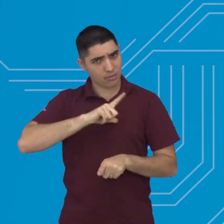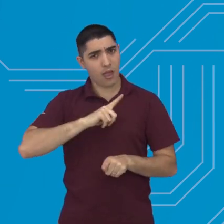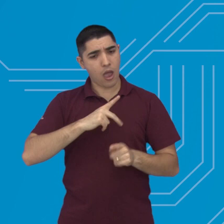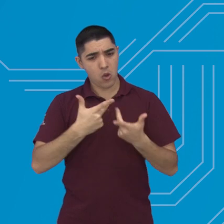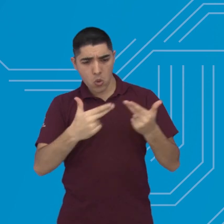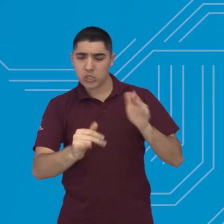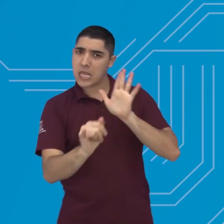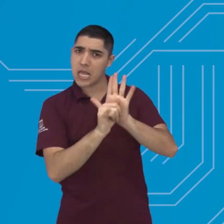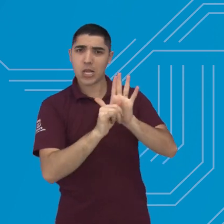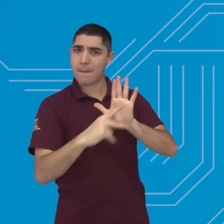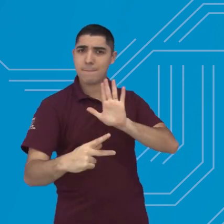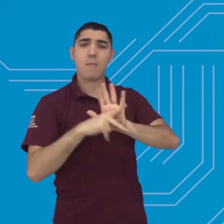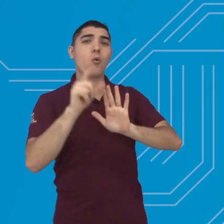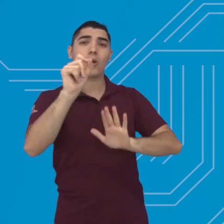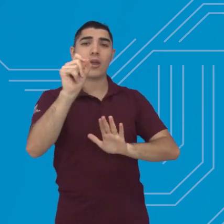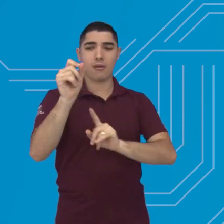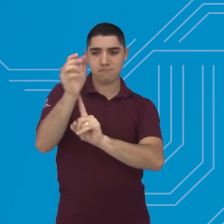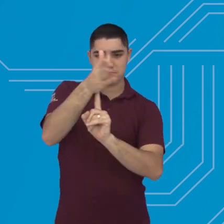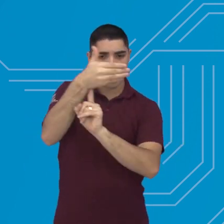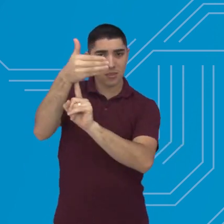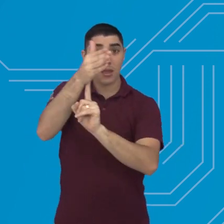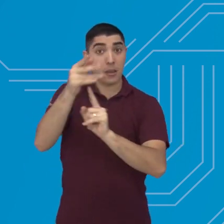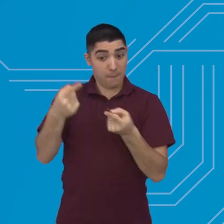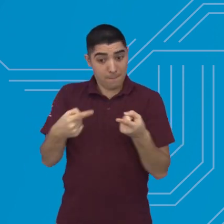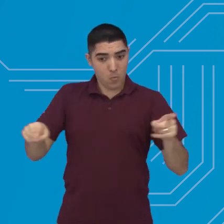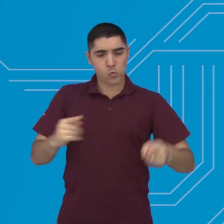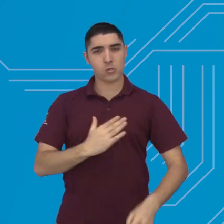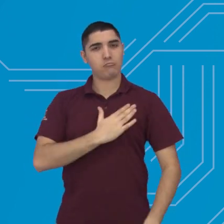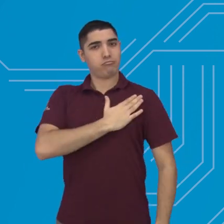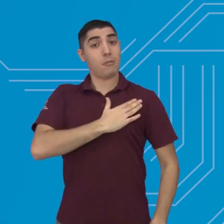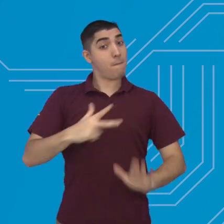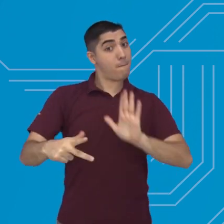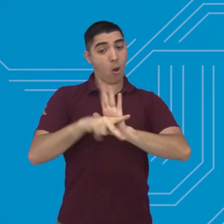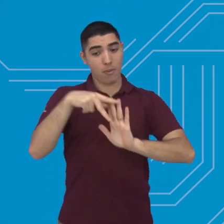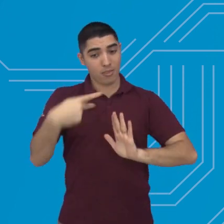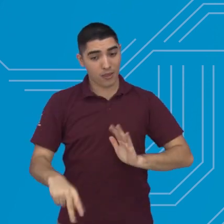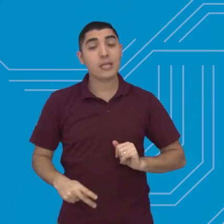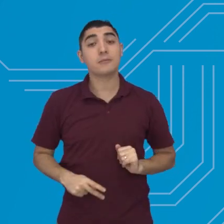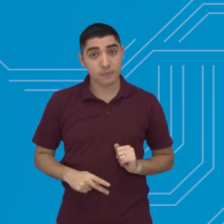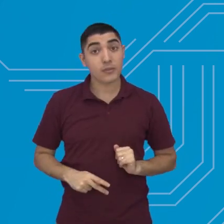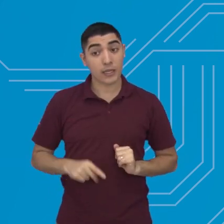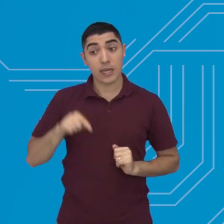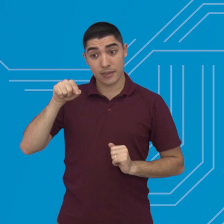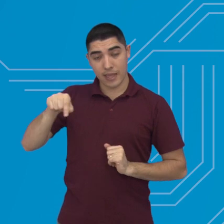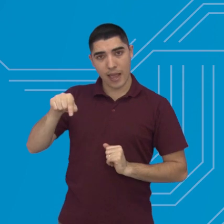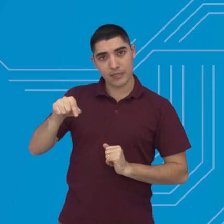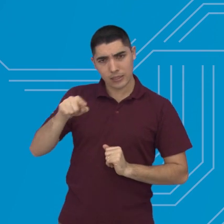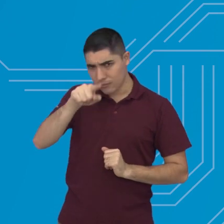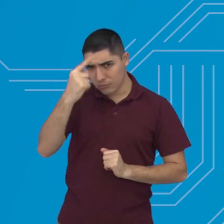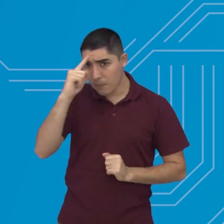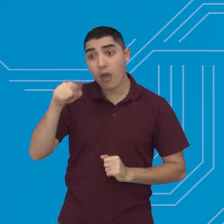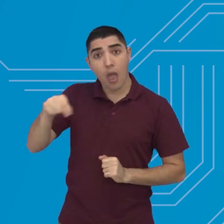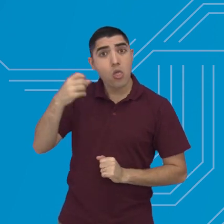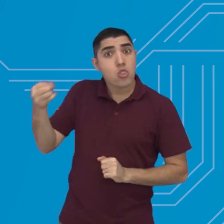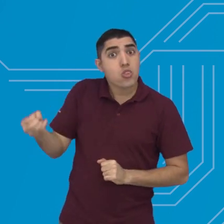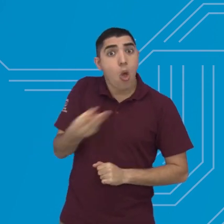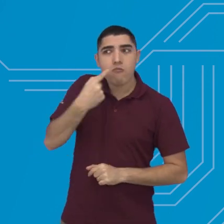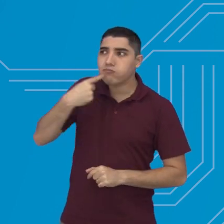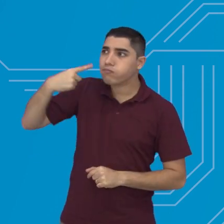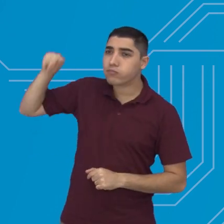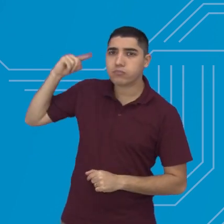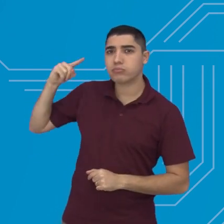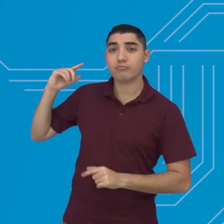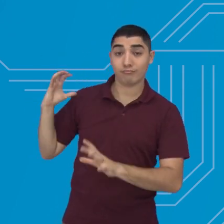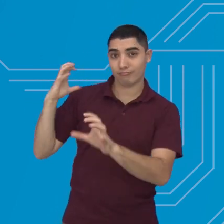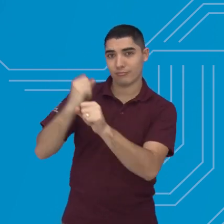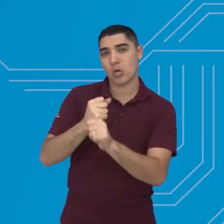identidades próprias, como bandeira e hino. São José não fica de fora. E olha só, nossa história com o nosso hino é recente, sabia disso?